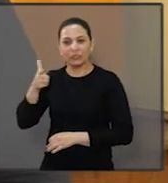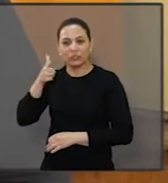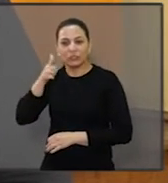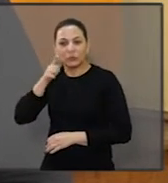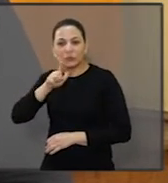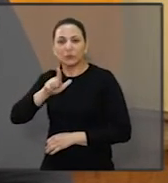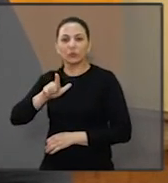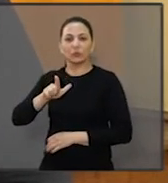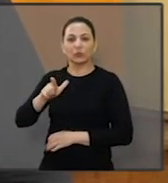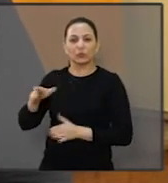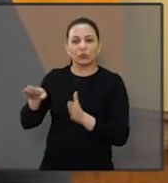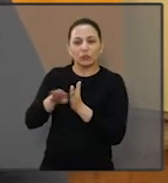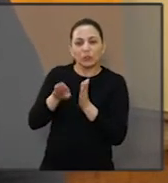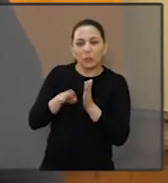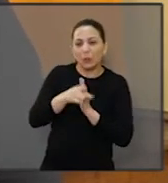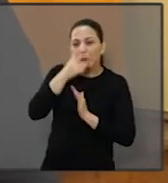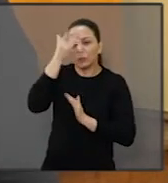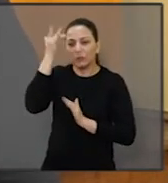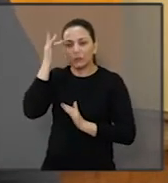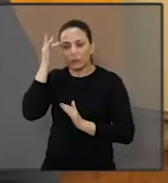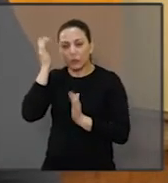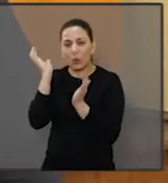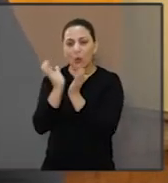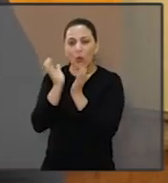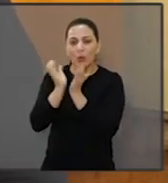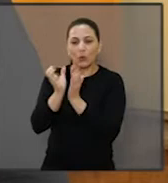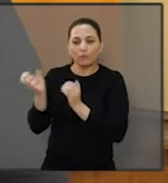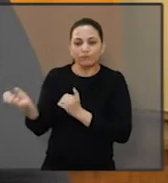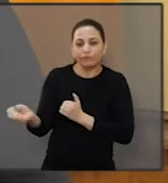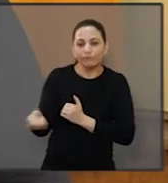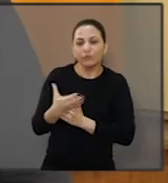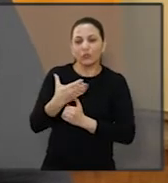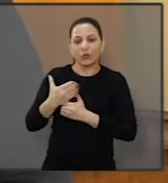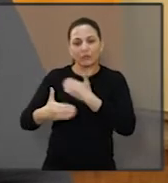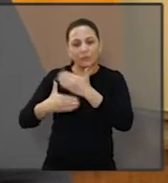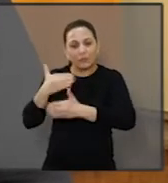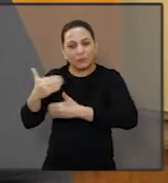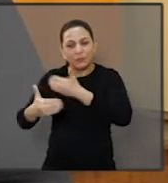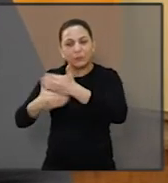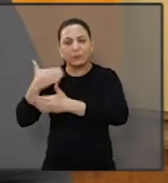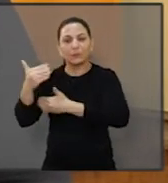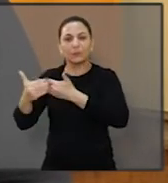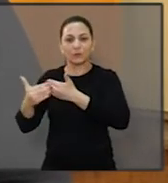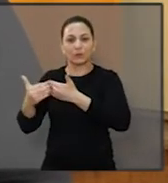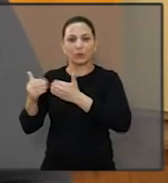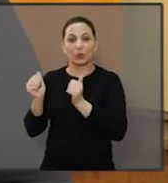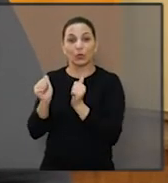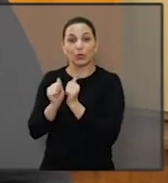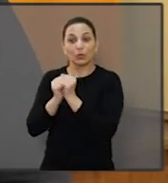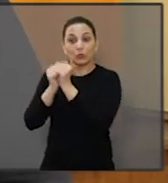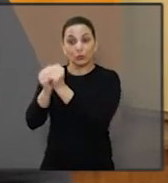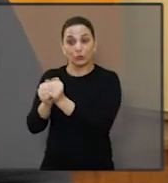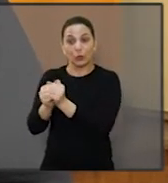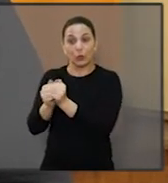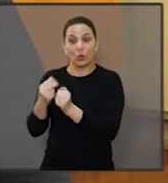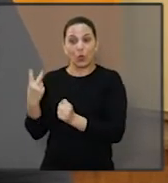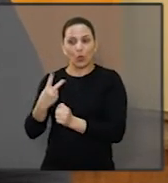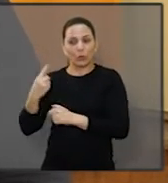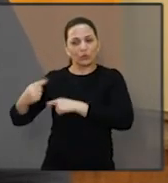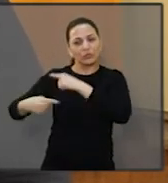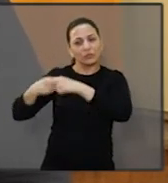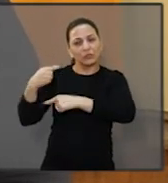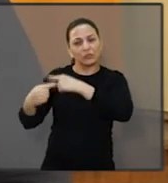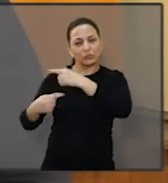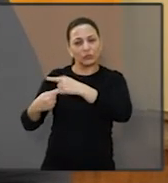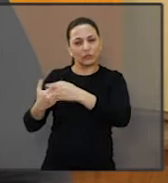a Janete, a Adriana, a Silvia, a Leila, a Alessandra. Então quando juntou essas duas gerações,